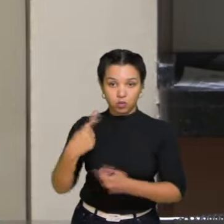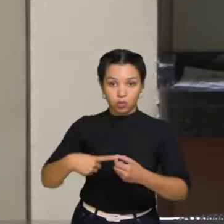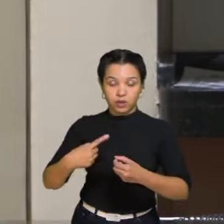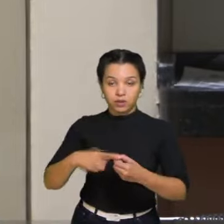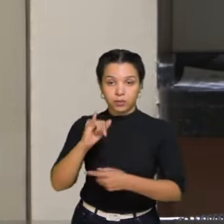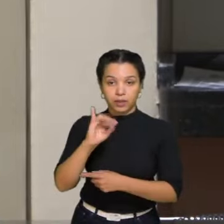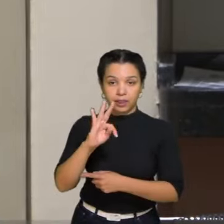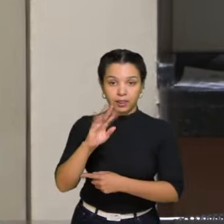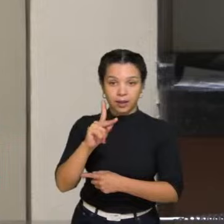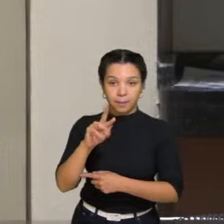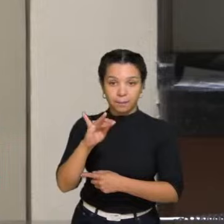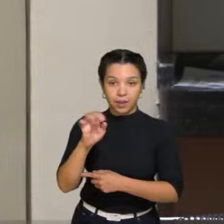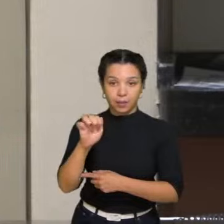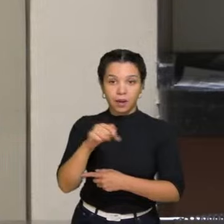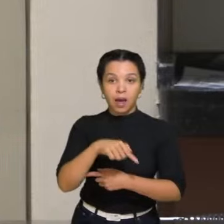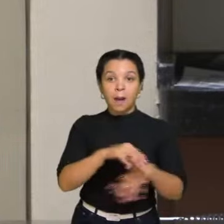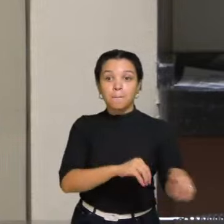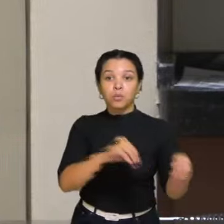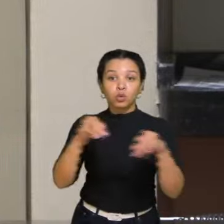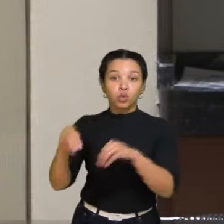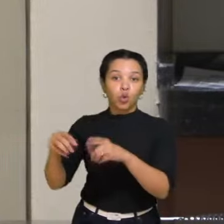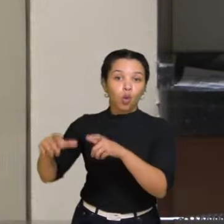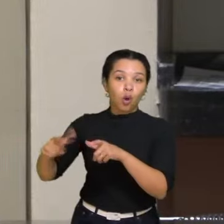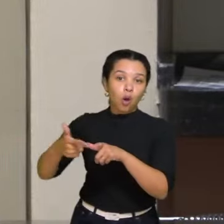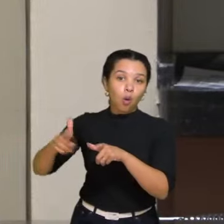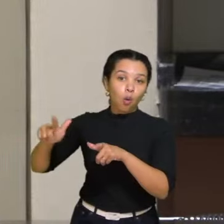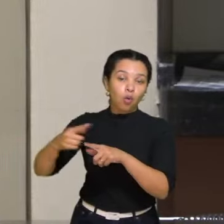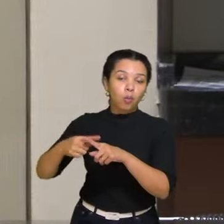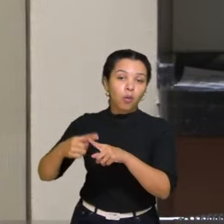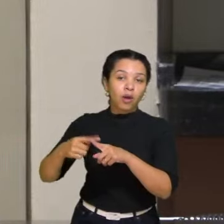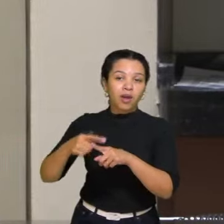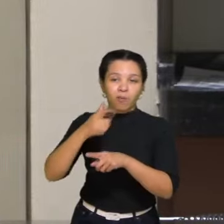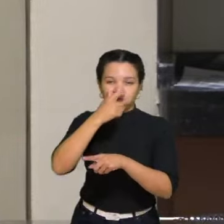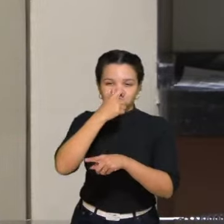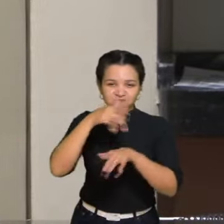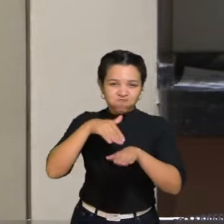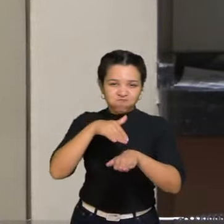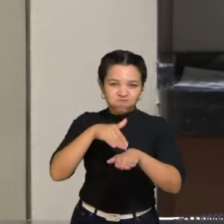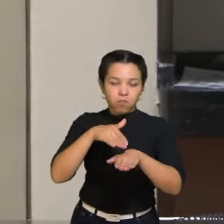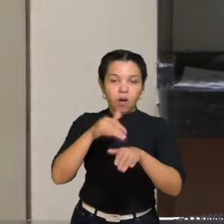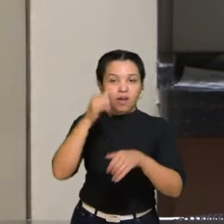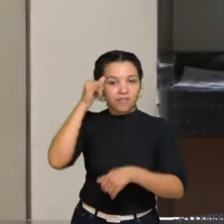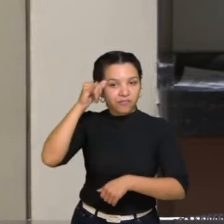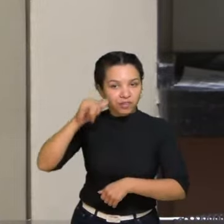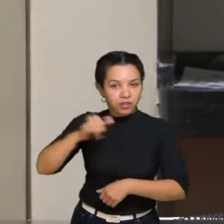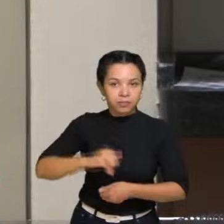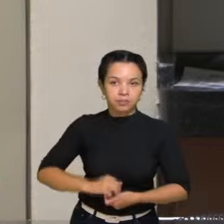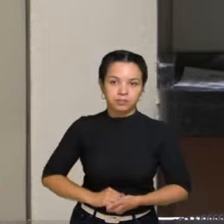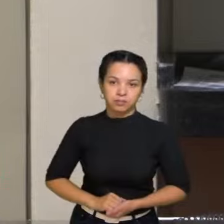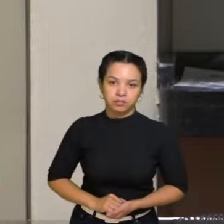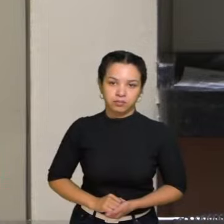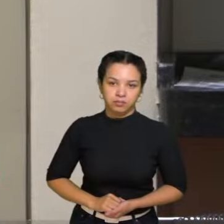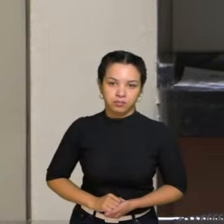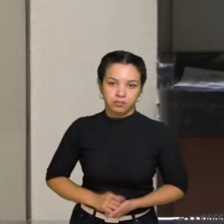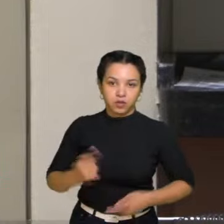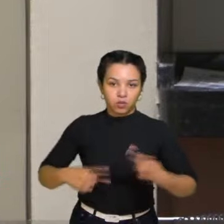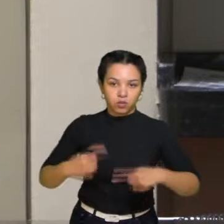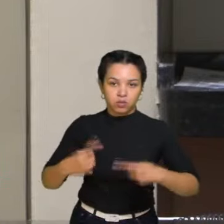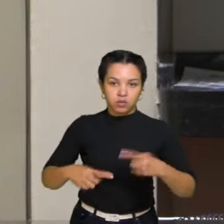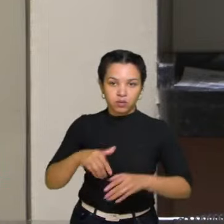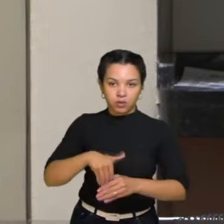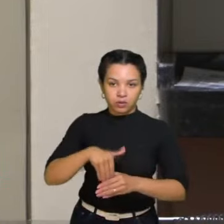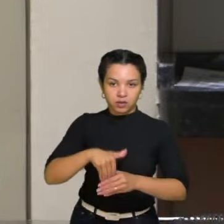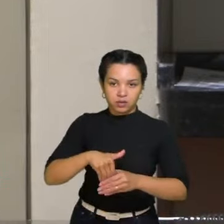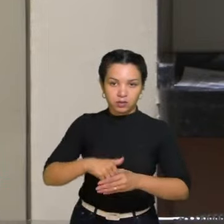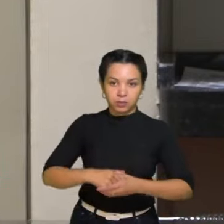para outro local, com o objetivo de minimizar congestionamentos. Em discussão. Não havendo quem queira discutir, em votação. Deputados